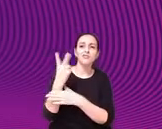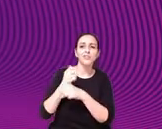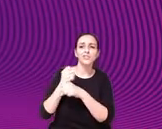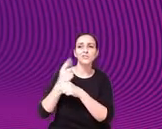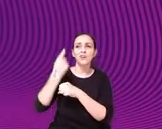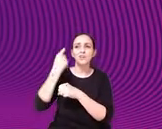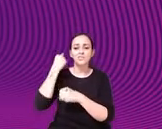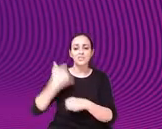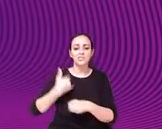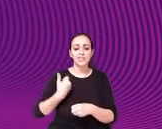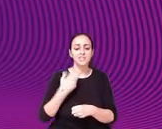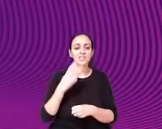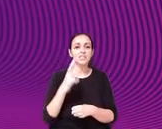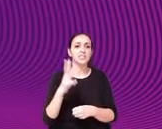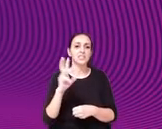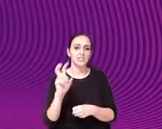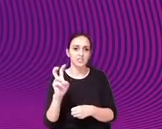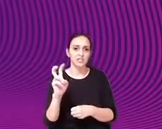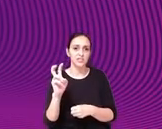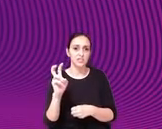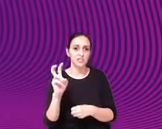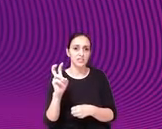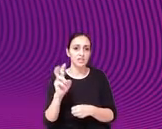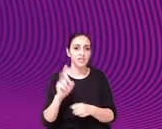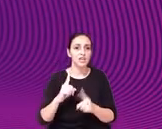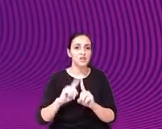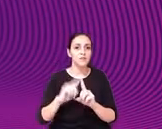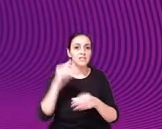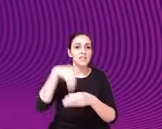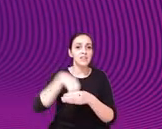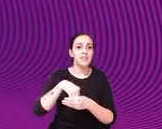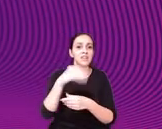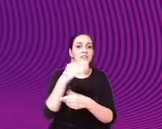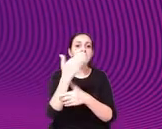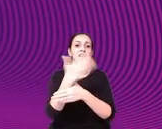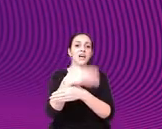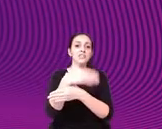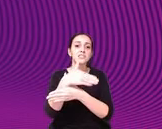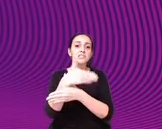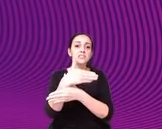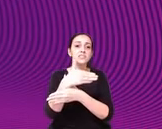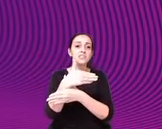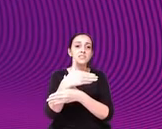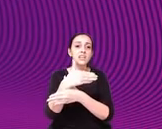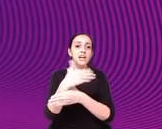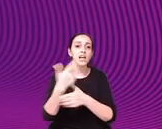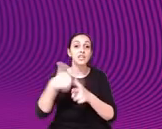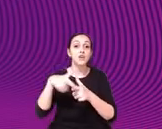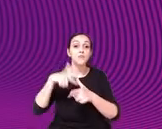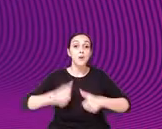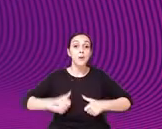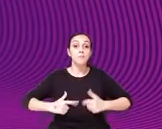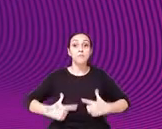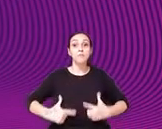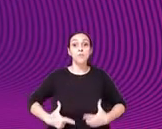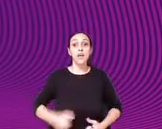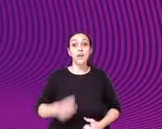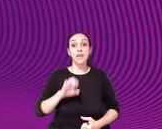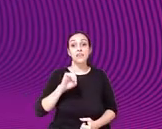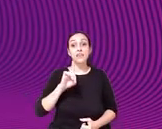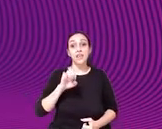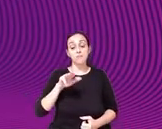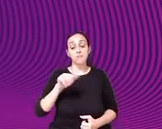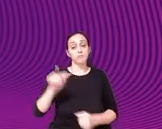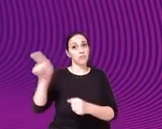35 anos de idade, e quando fez dentro do táxi, sem razão alguma, um edema agudo de pulmão, segundo ela disse. Foi